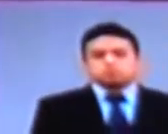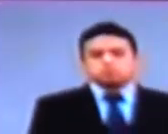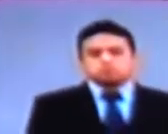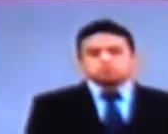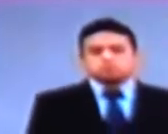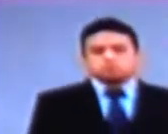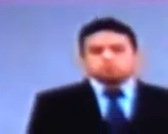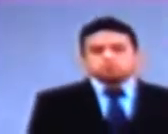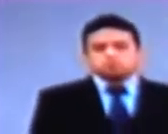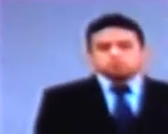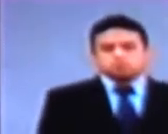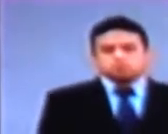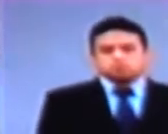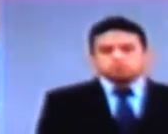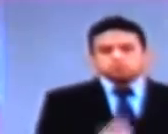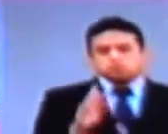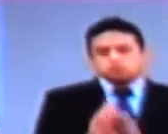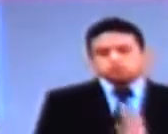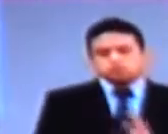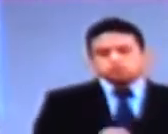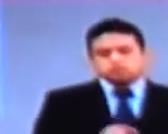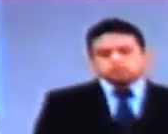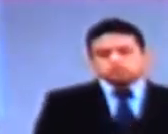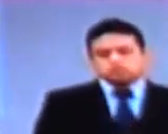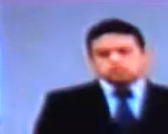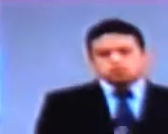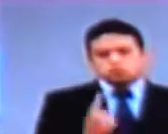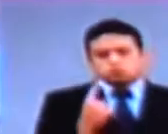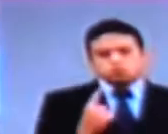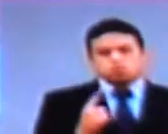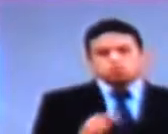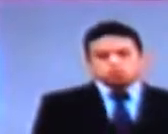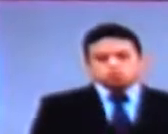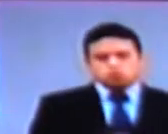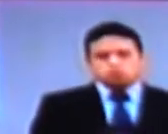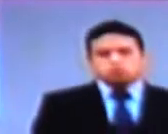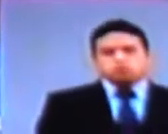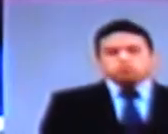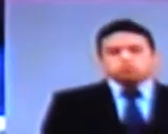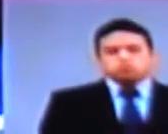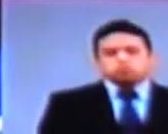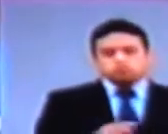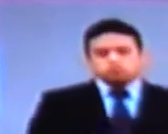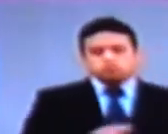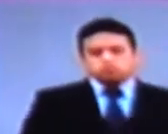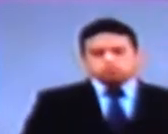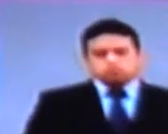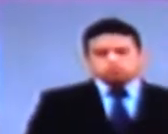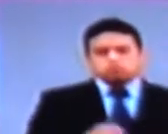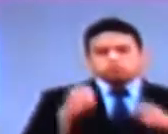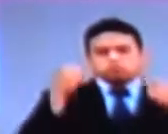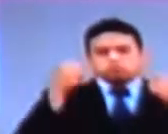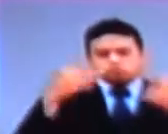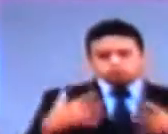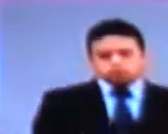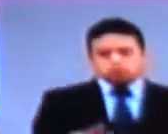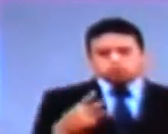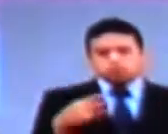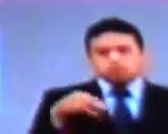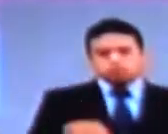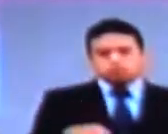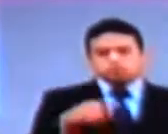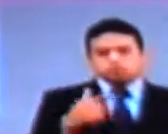A gente só tem direito a um tempo e eu vou falar aqui esses 3 minutos e